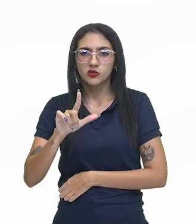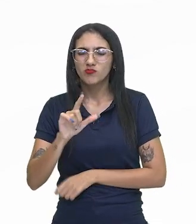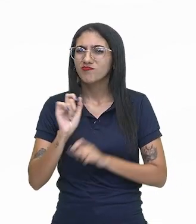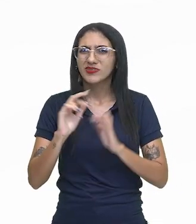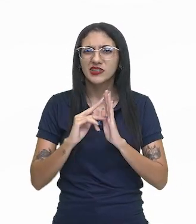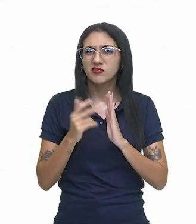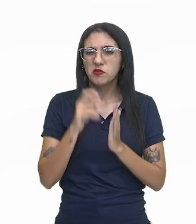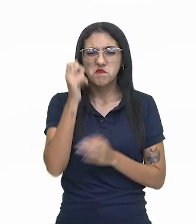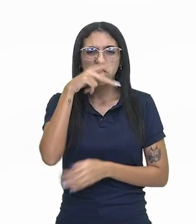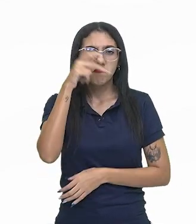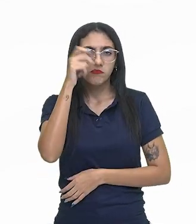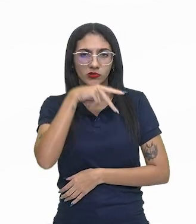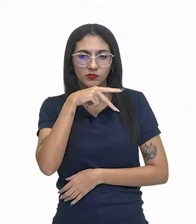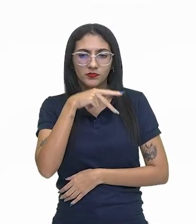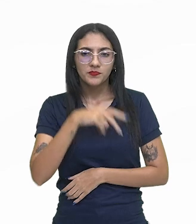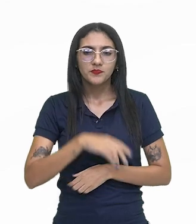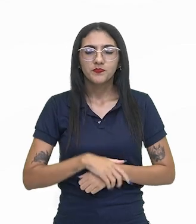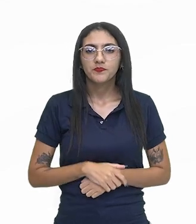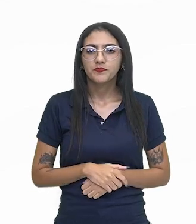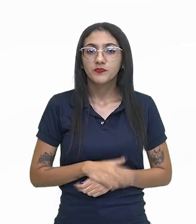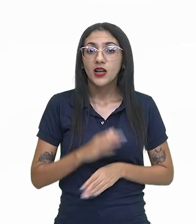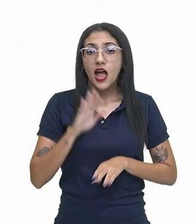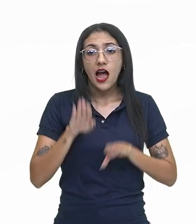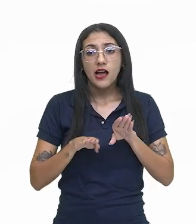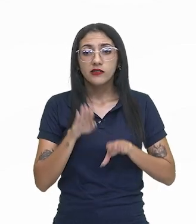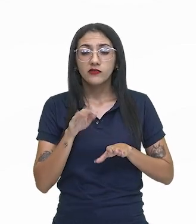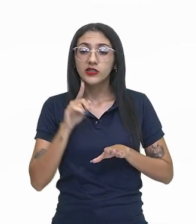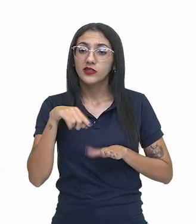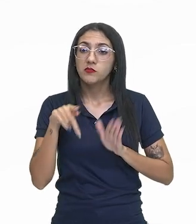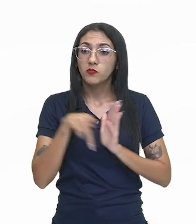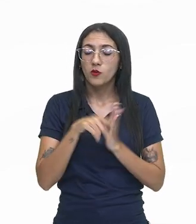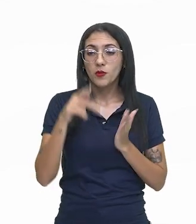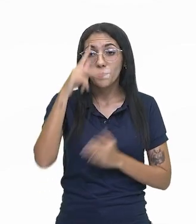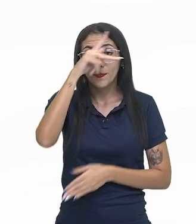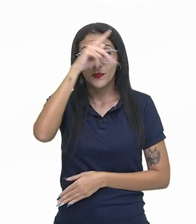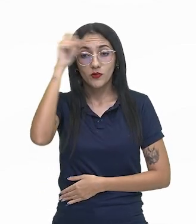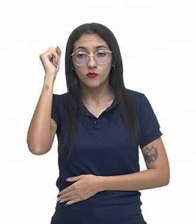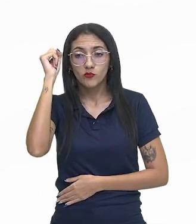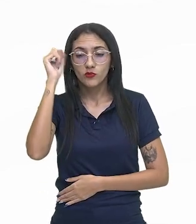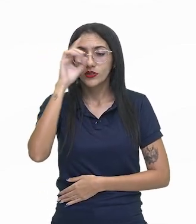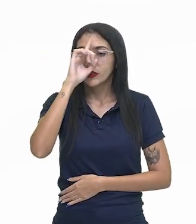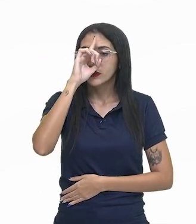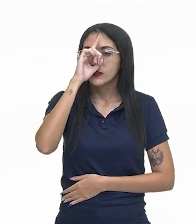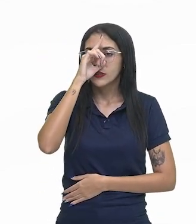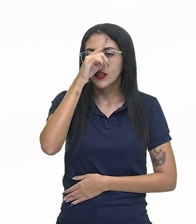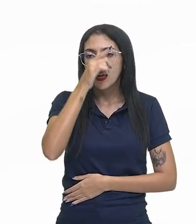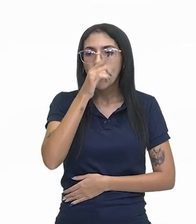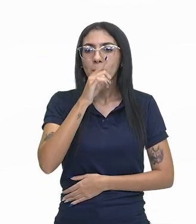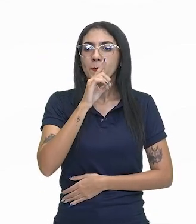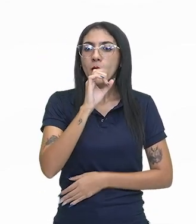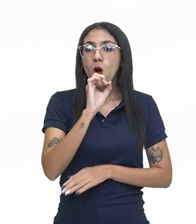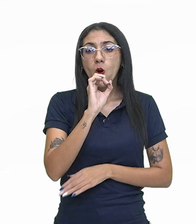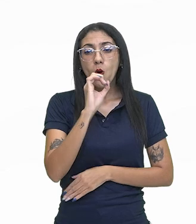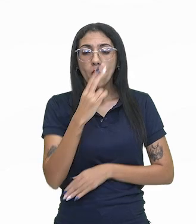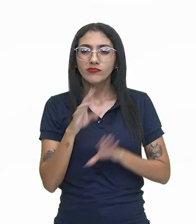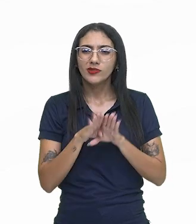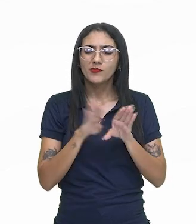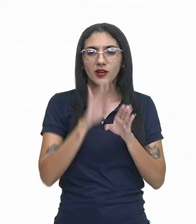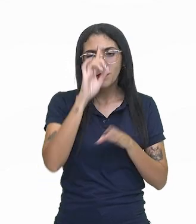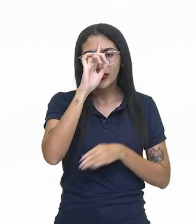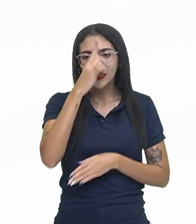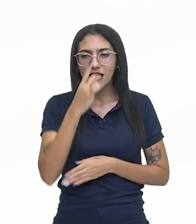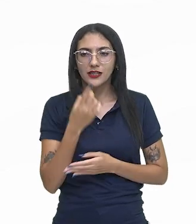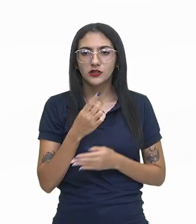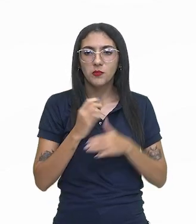acontecido bastante. Às vezes é por conta de uma prefeitura que faz isso, ou mesmo por conta de uma empresa privada que não quer